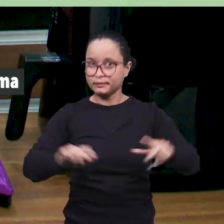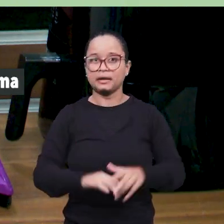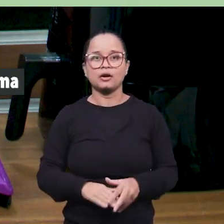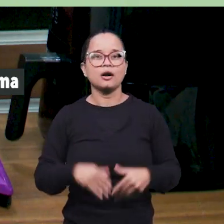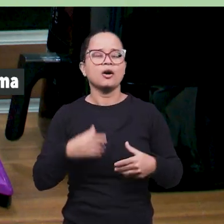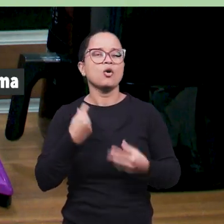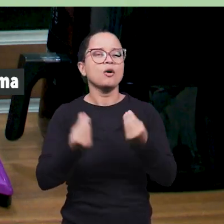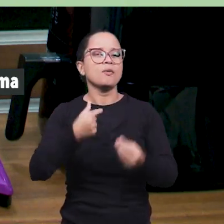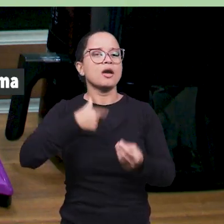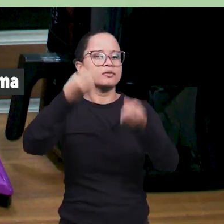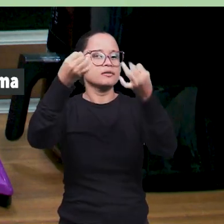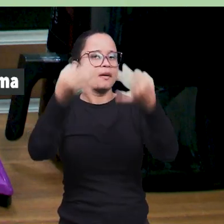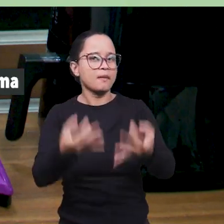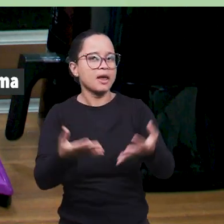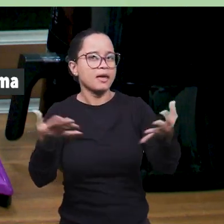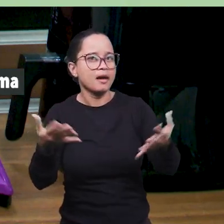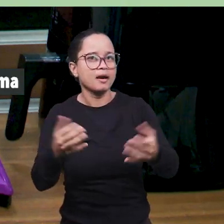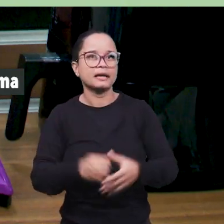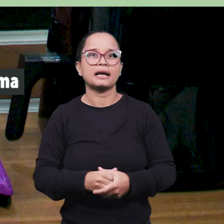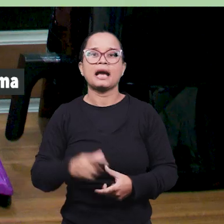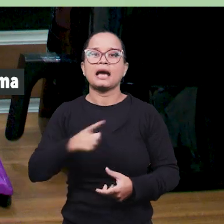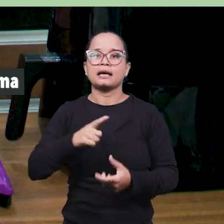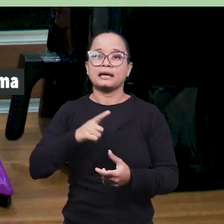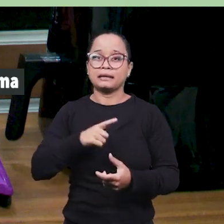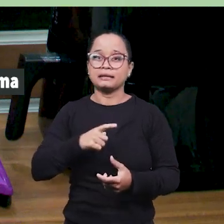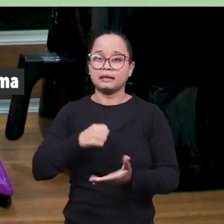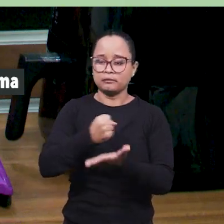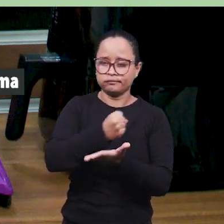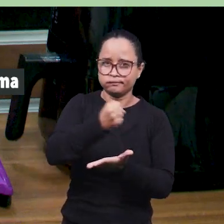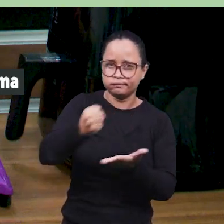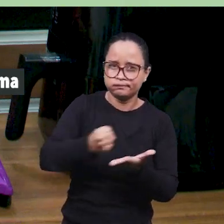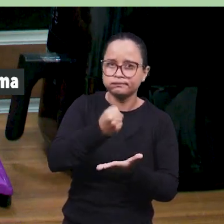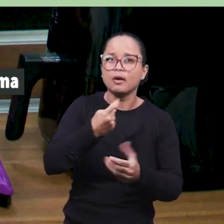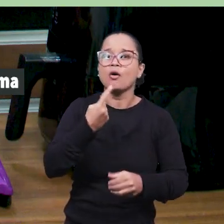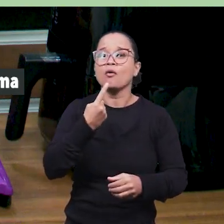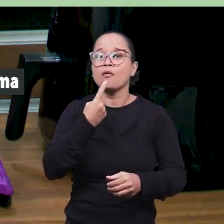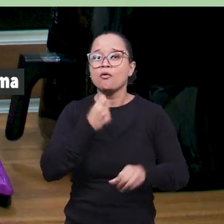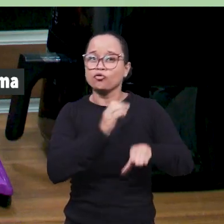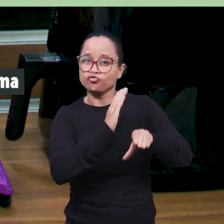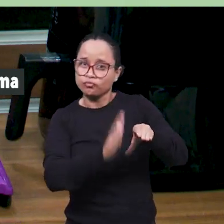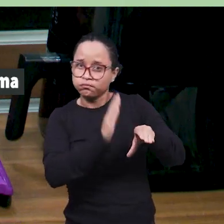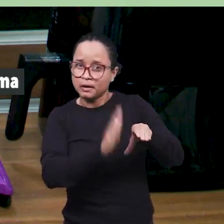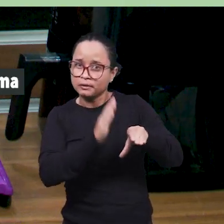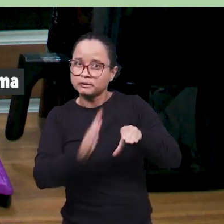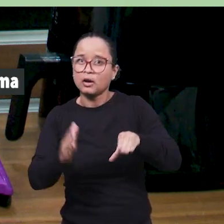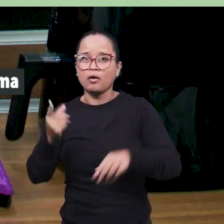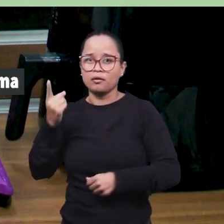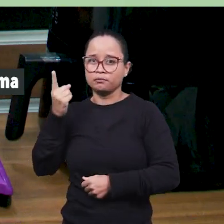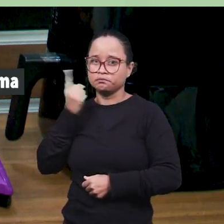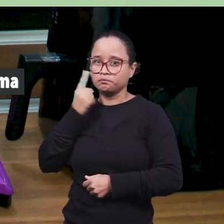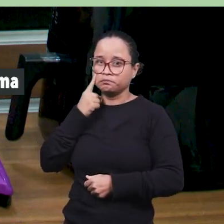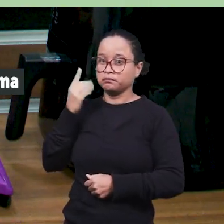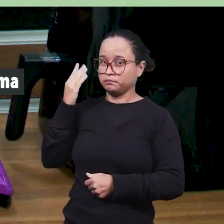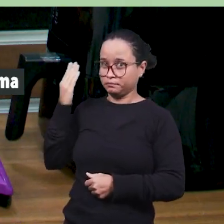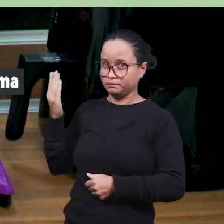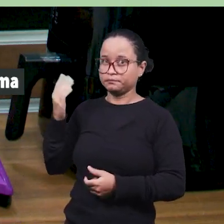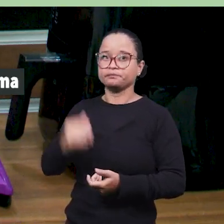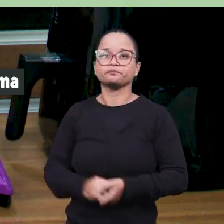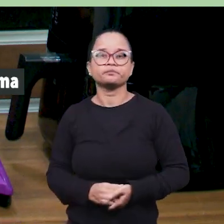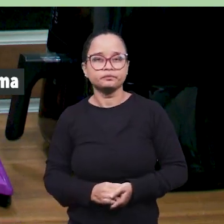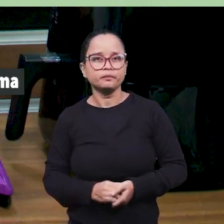ó, nós temos aqui molho de tomate. Esse aqui eu